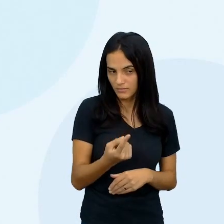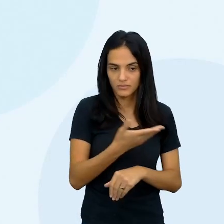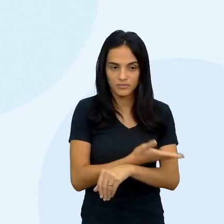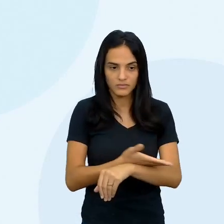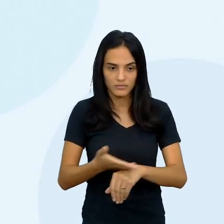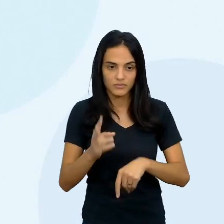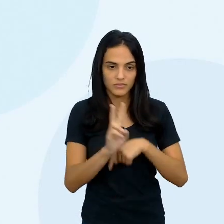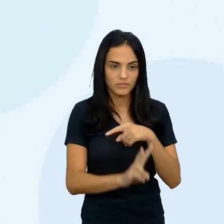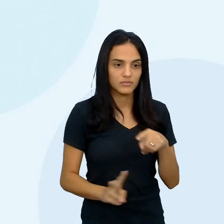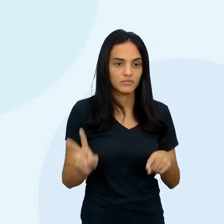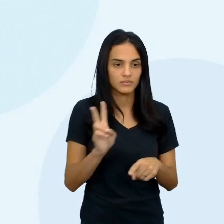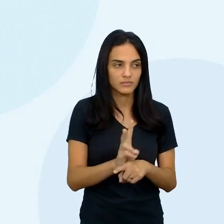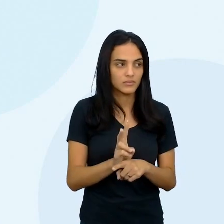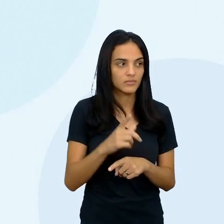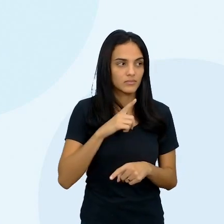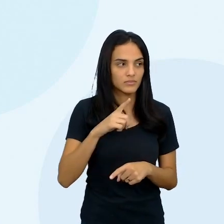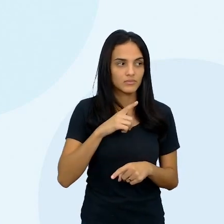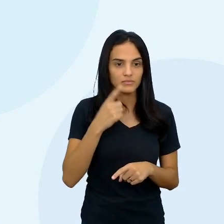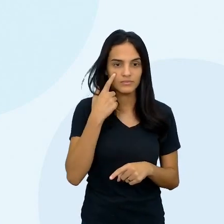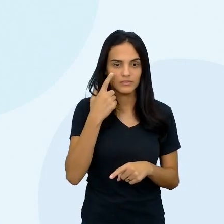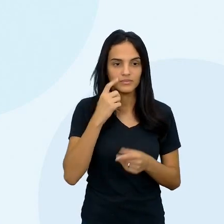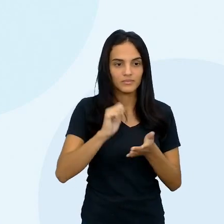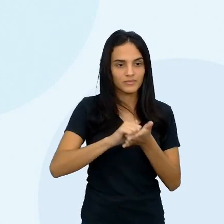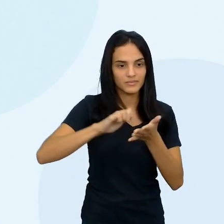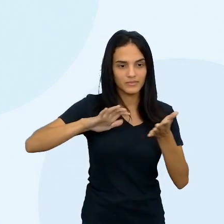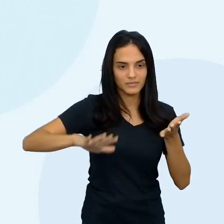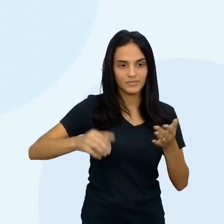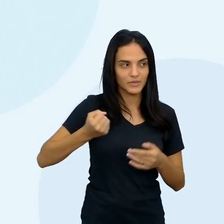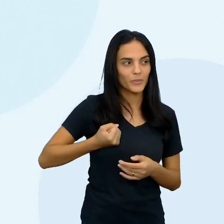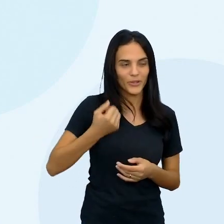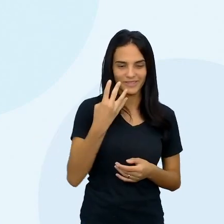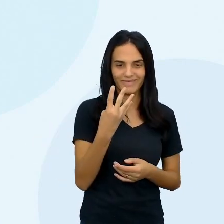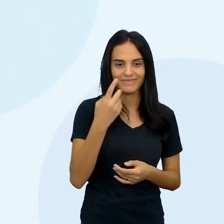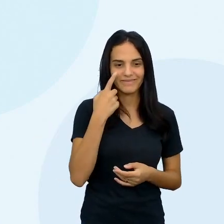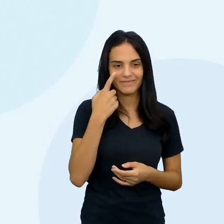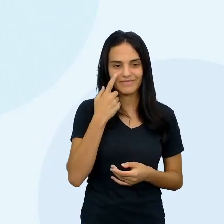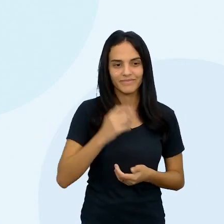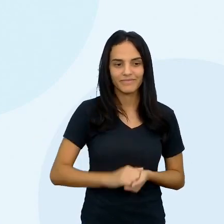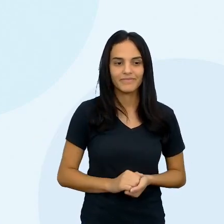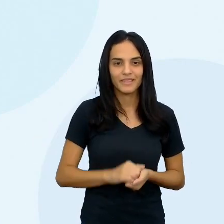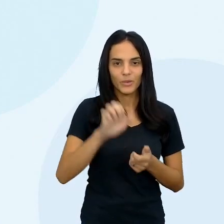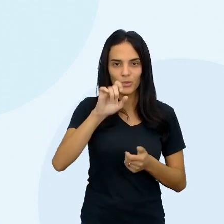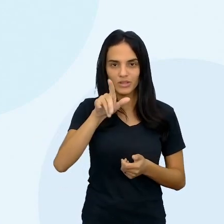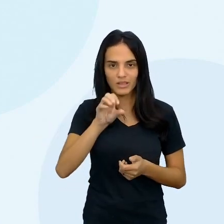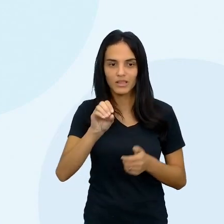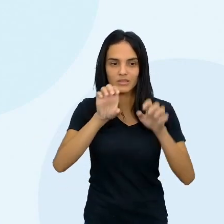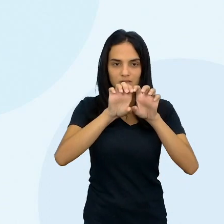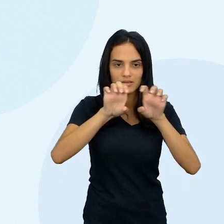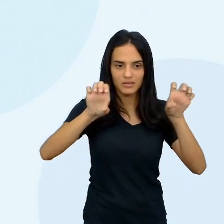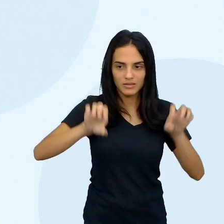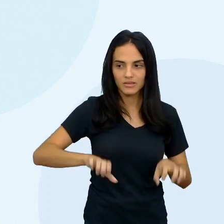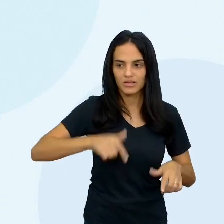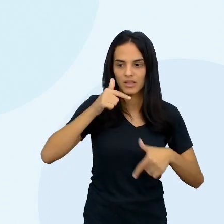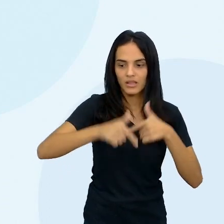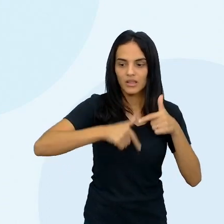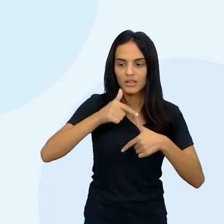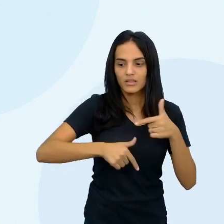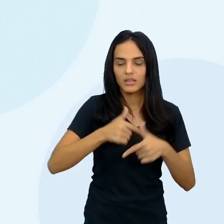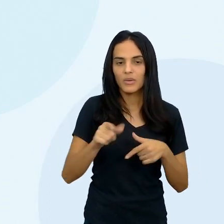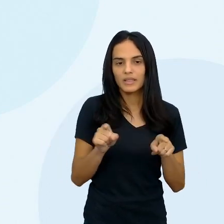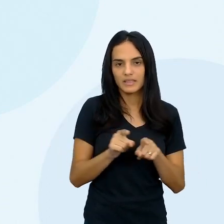atividade 4. Nessa atividade 4, os eixos estruturantes a serem trabalhados são os